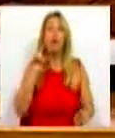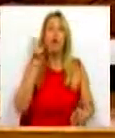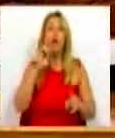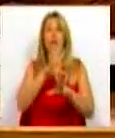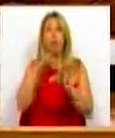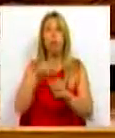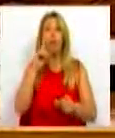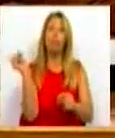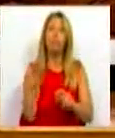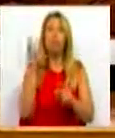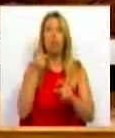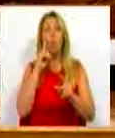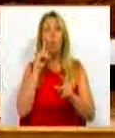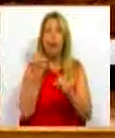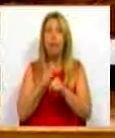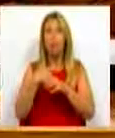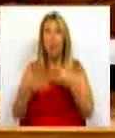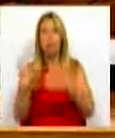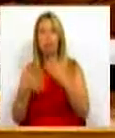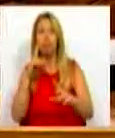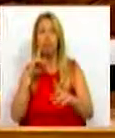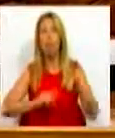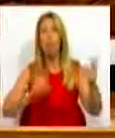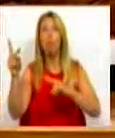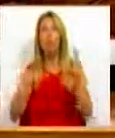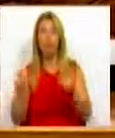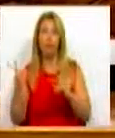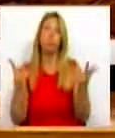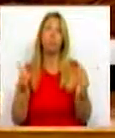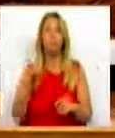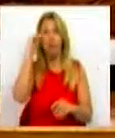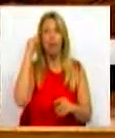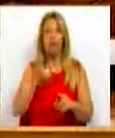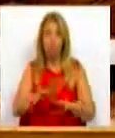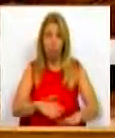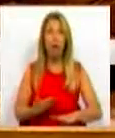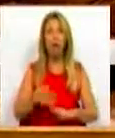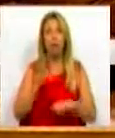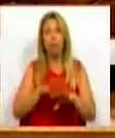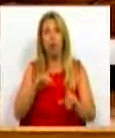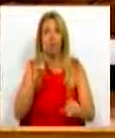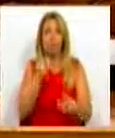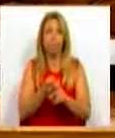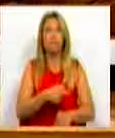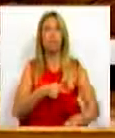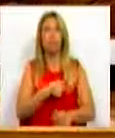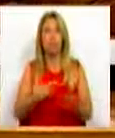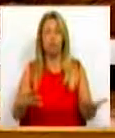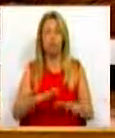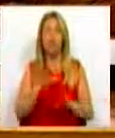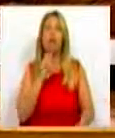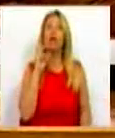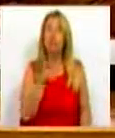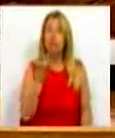impõe, por exemplo, mobilidade e dificuldade acrescida de fiscalização. Foi para responder a estes desafios e a uma